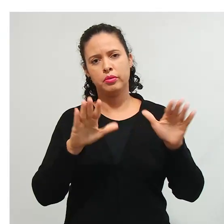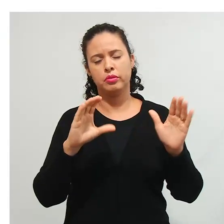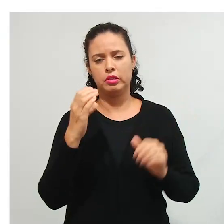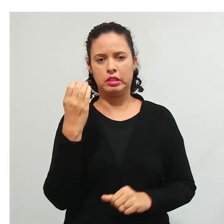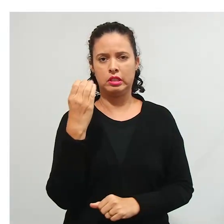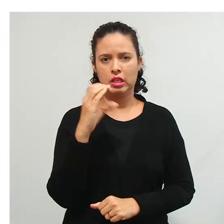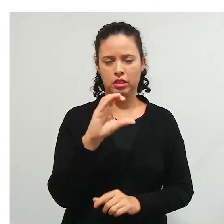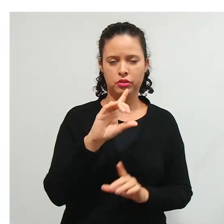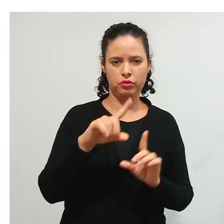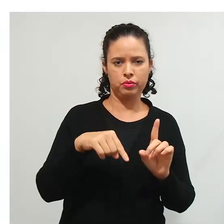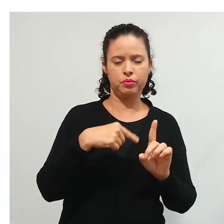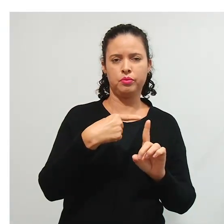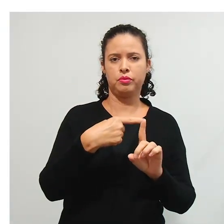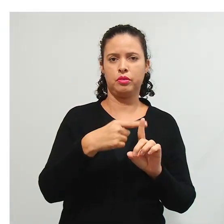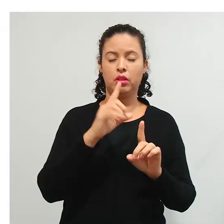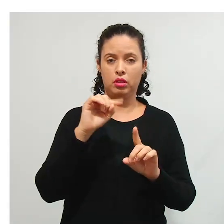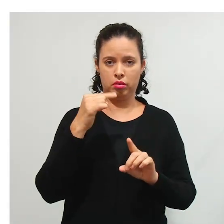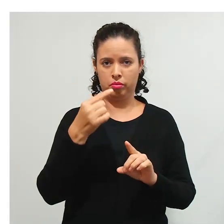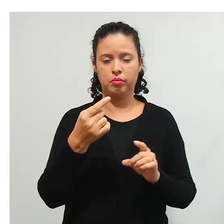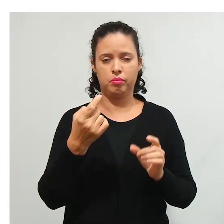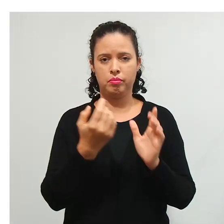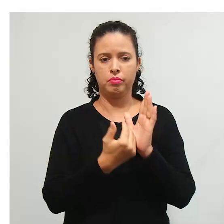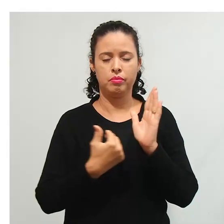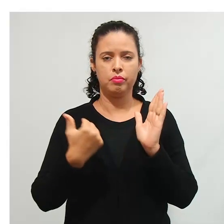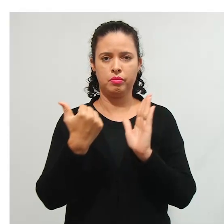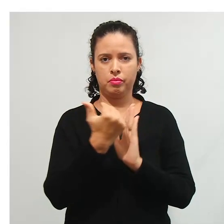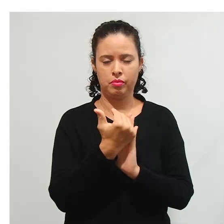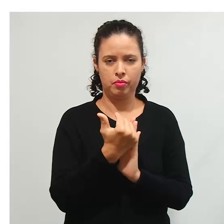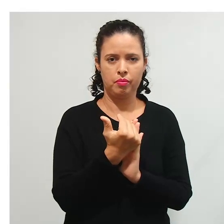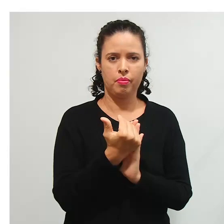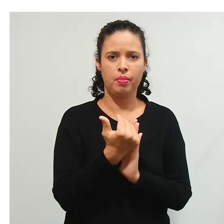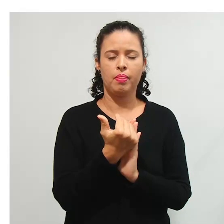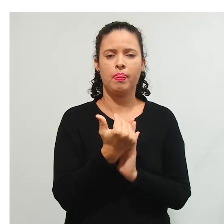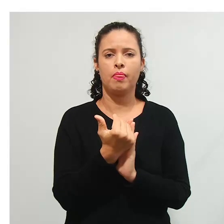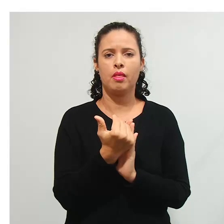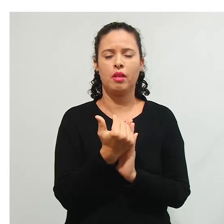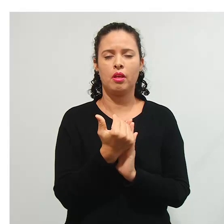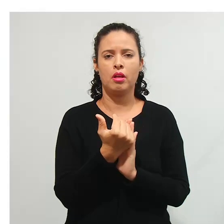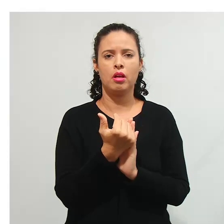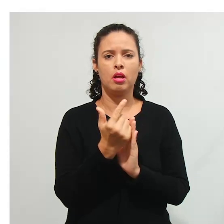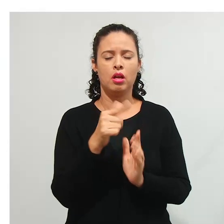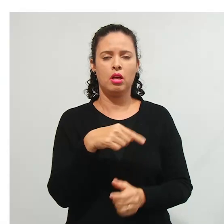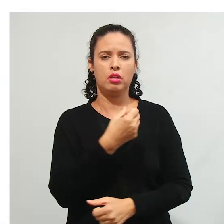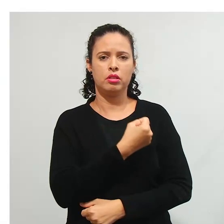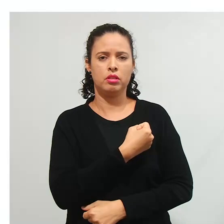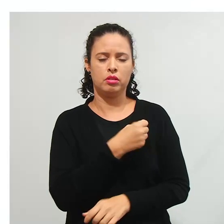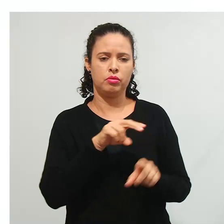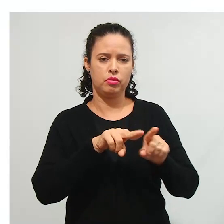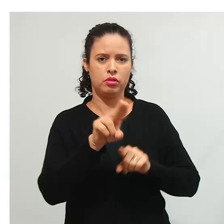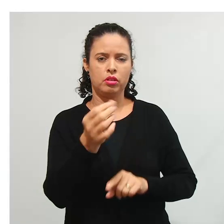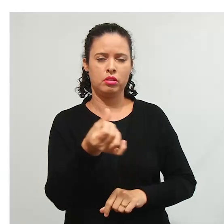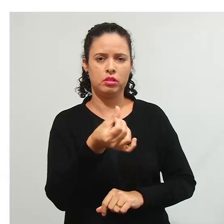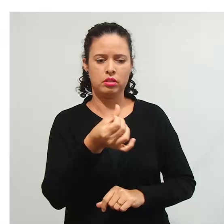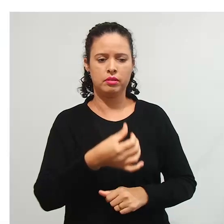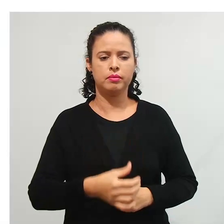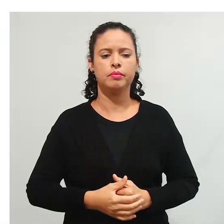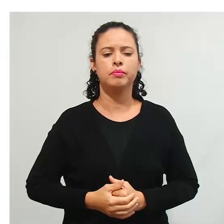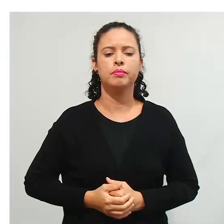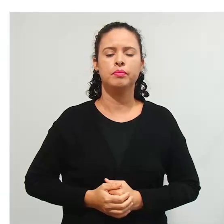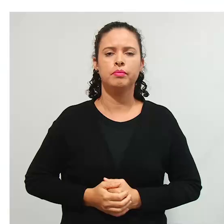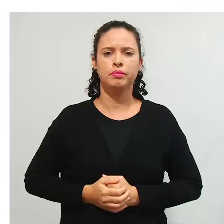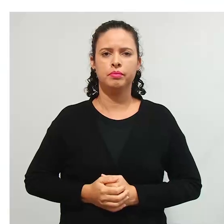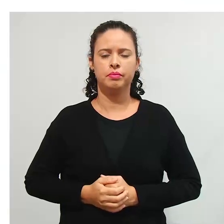adicionais. É o que nós vamos ver, essa questão dos créditos adicionais, lá no estudo da unidade 6.